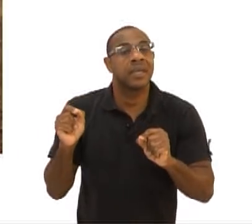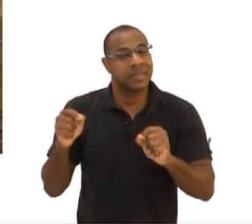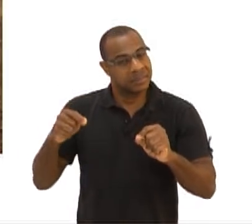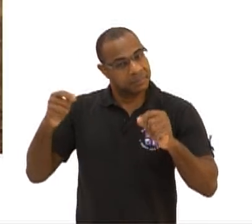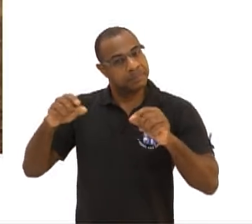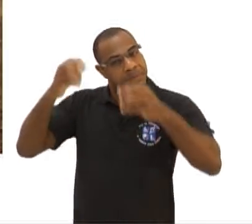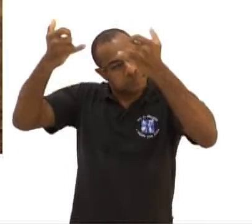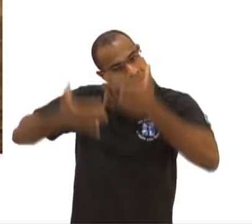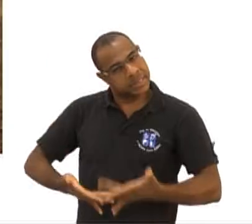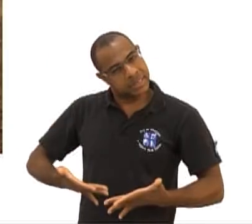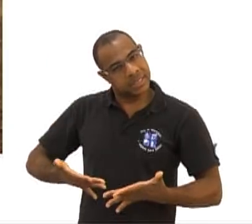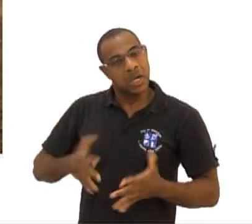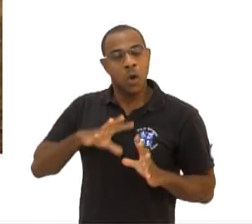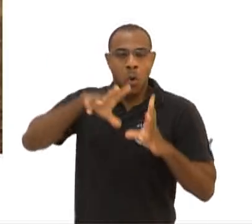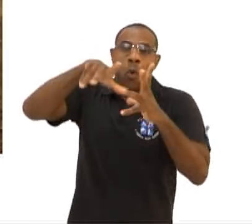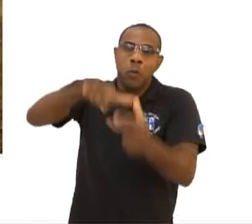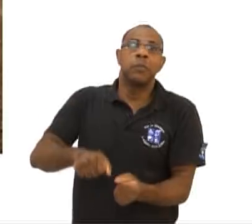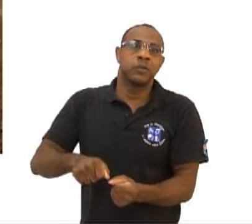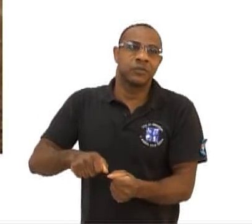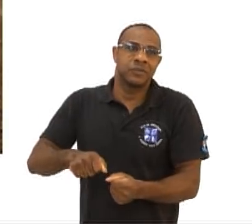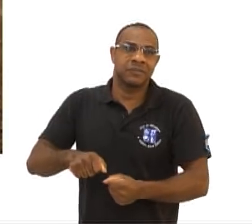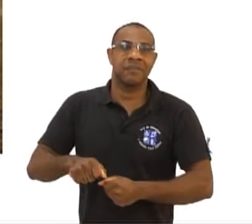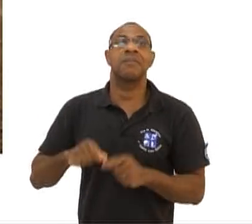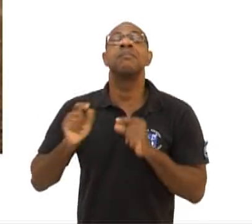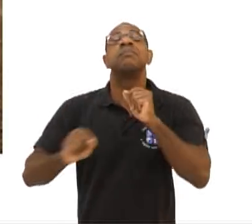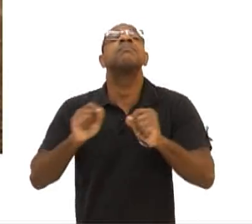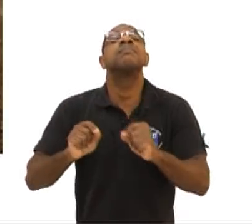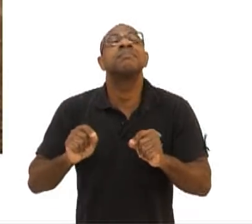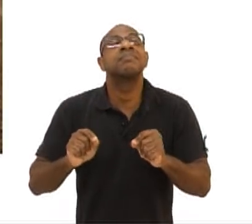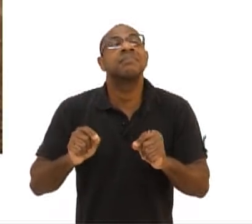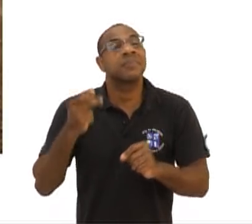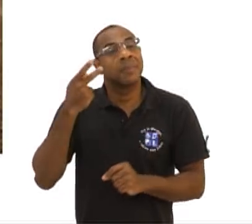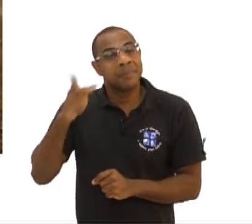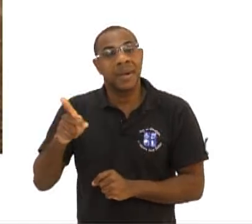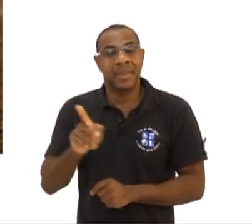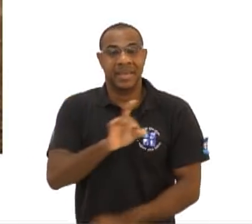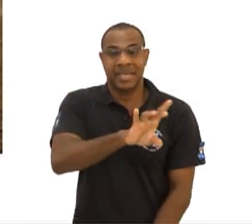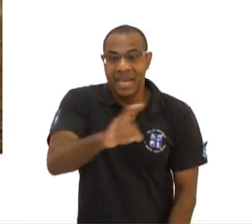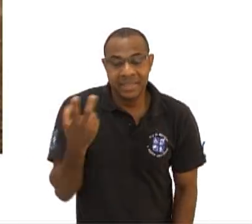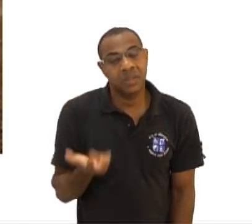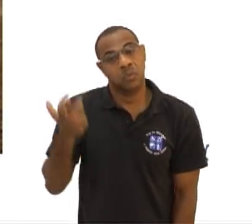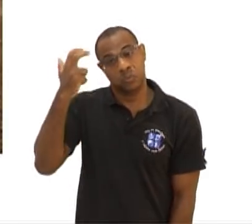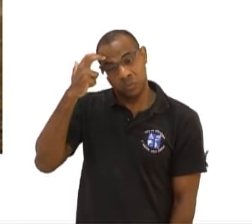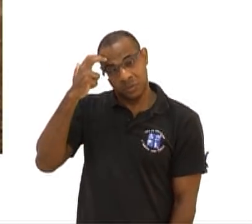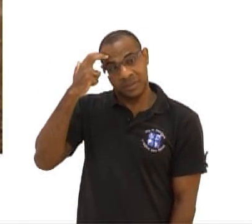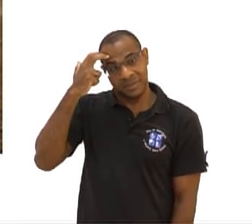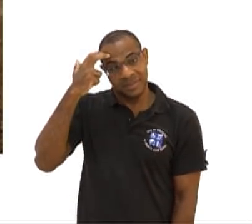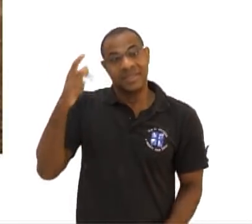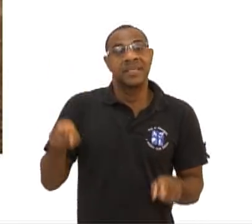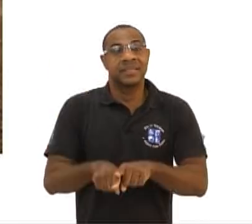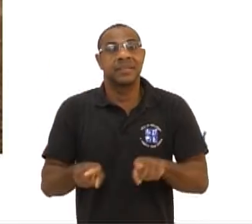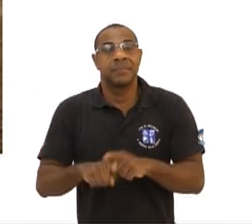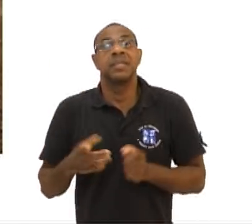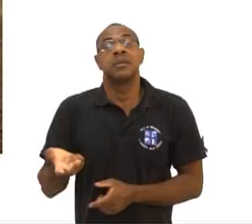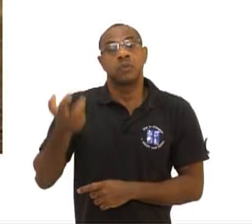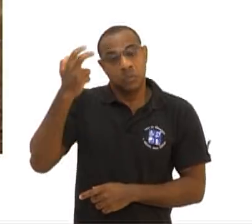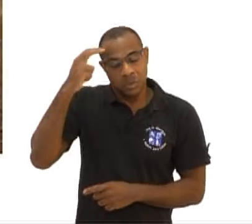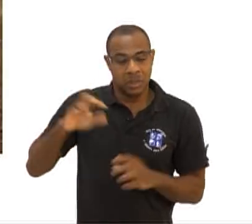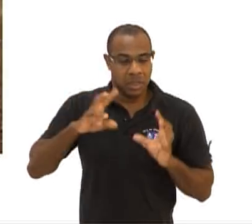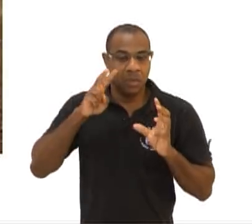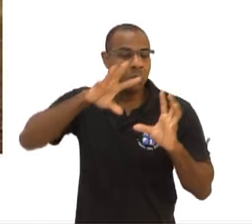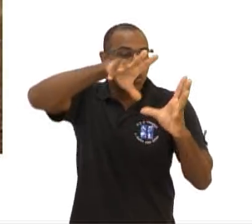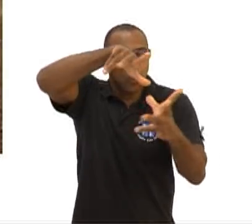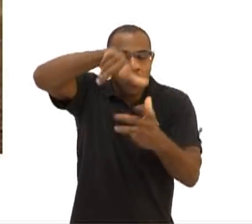elas explicam o mundo, os homens e as coisas para cada cultura. E em cima dessa cosmovisão é